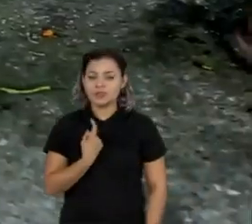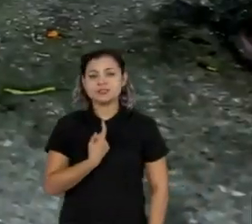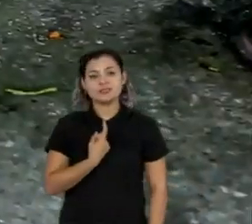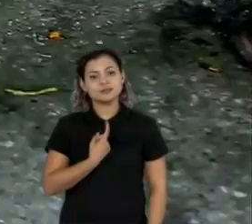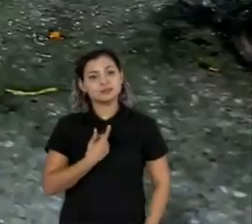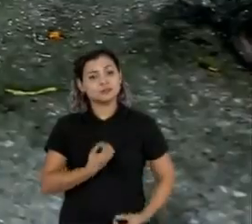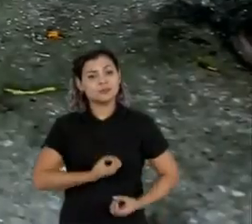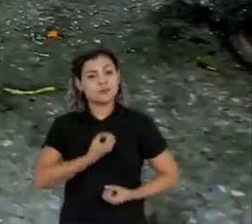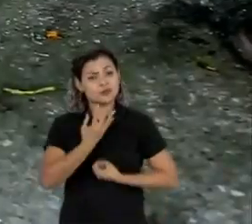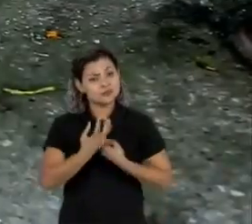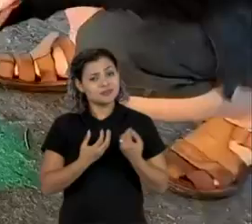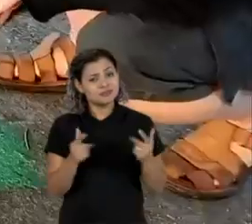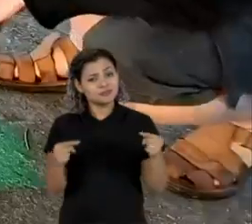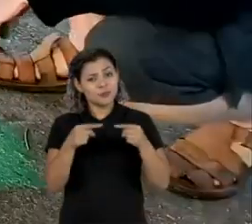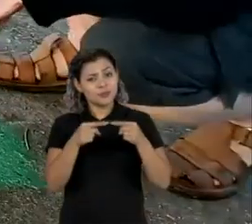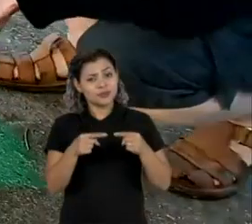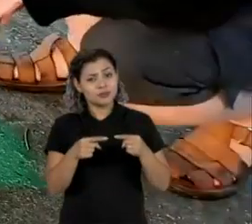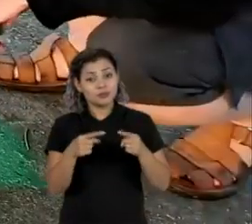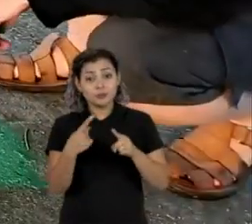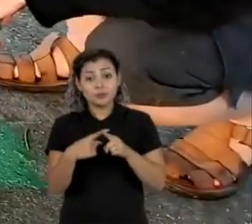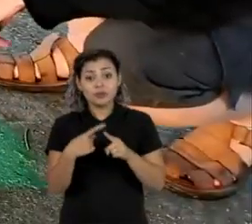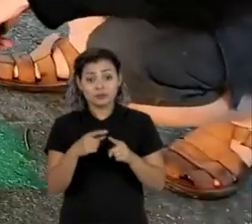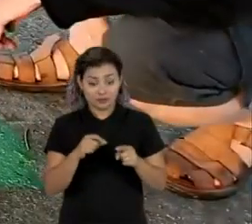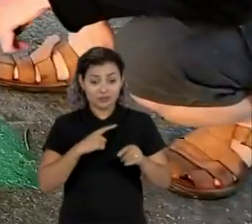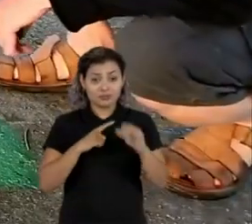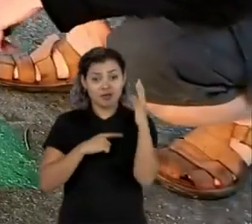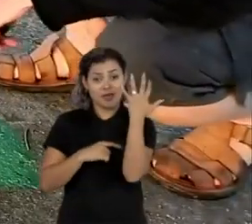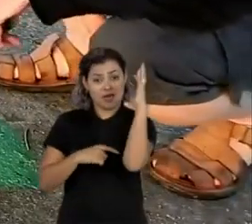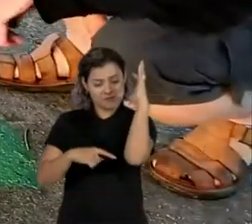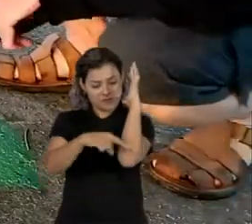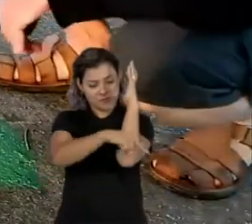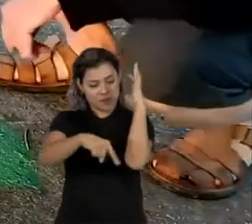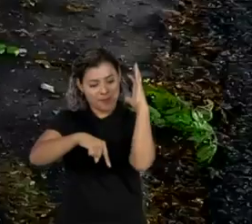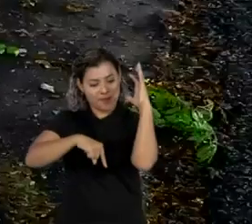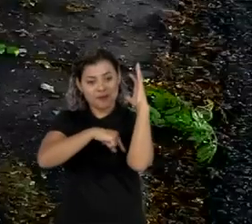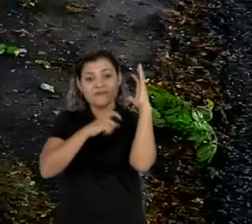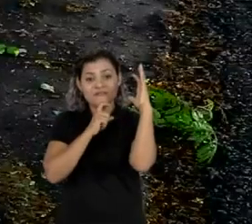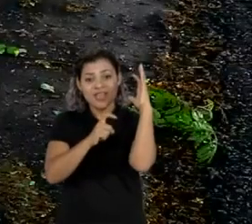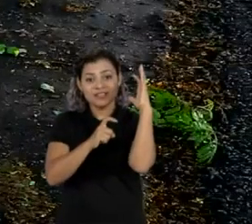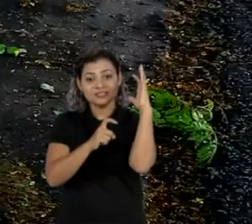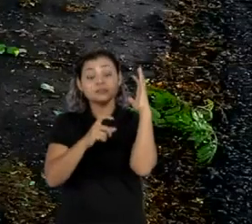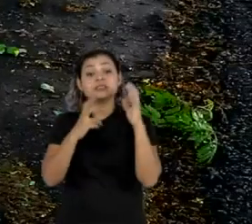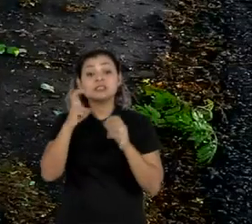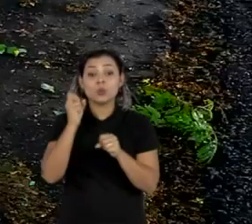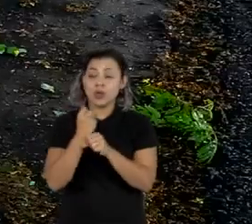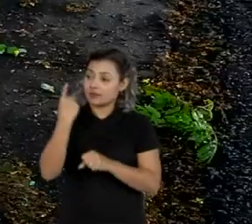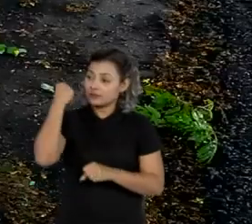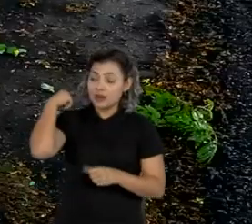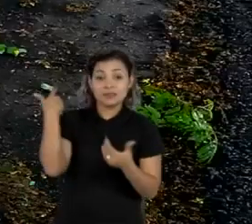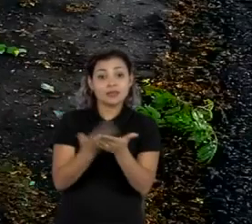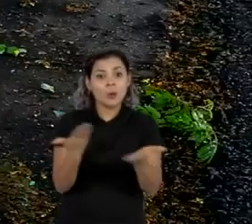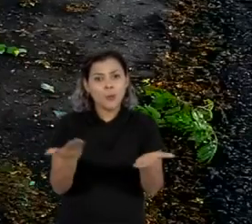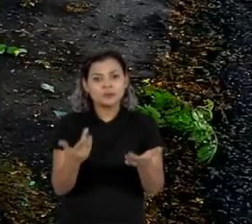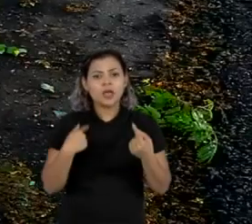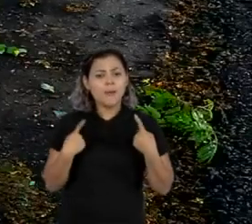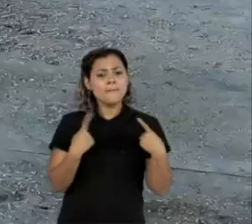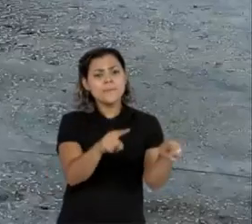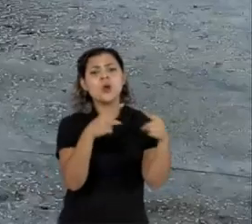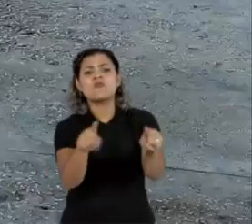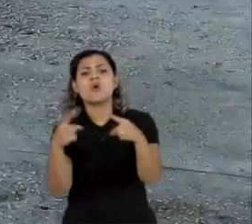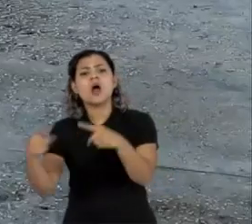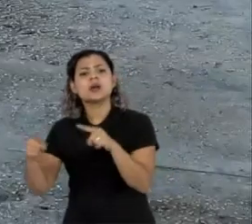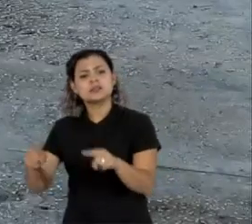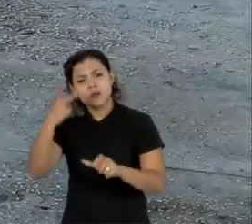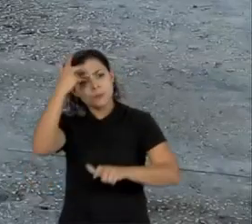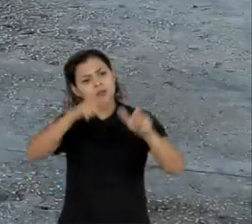e poética. A intervenção Áreas Verdes começou há cerca de 5 anos. O artista faz uma provocação